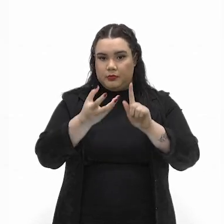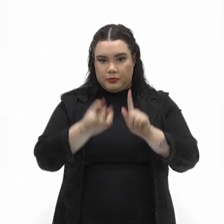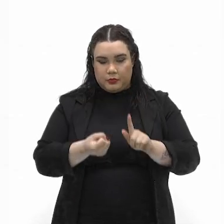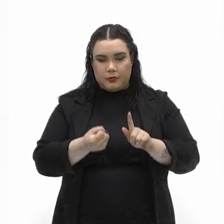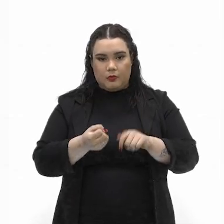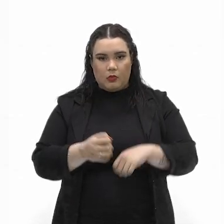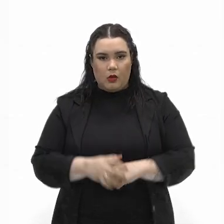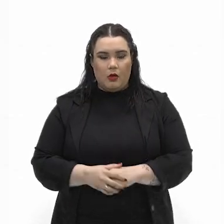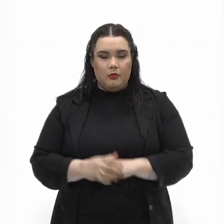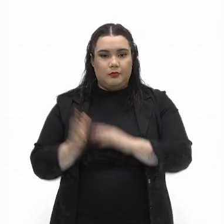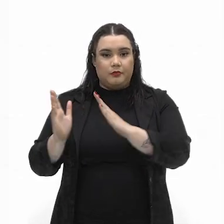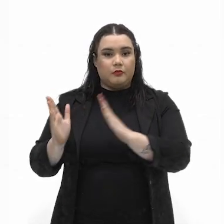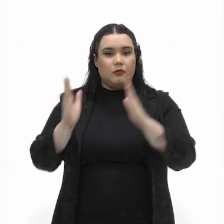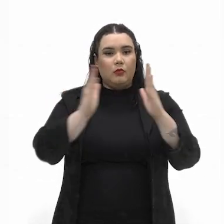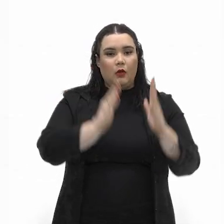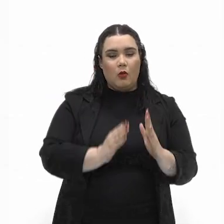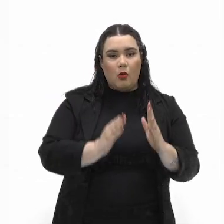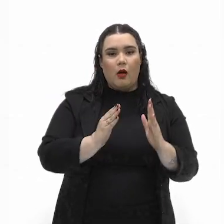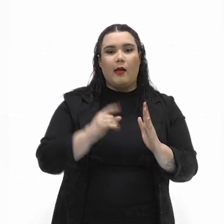temos a força